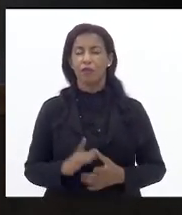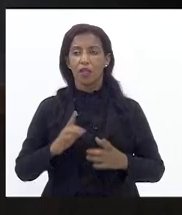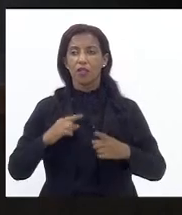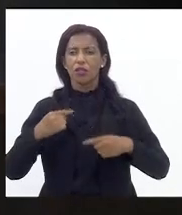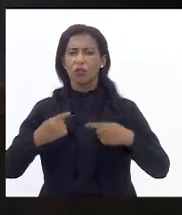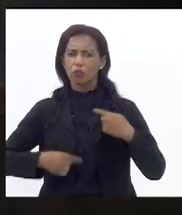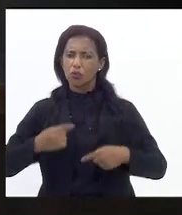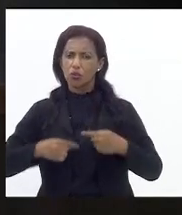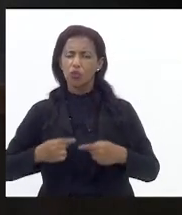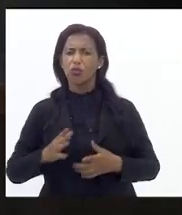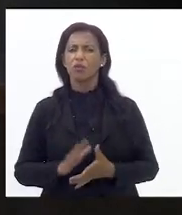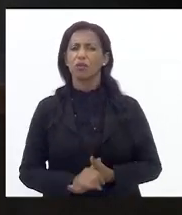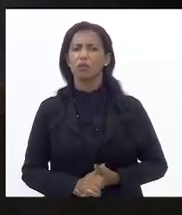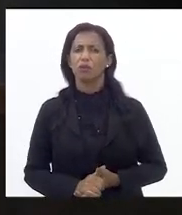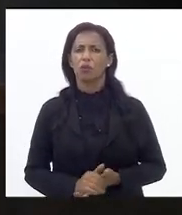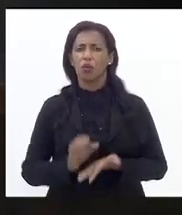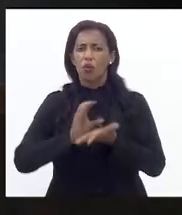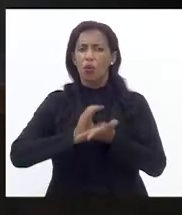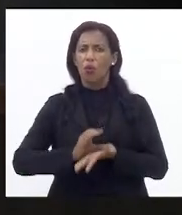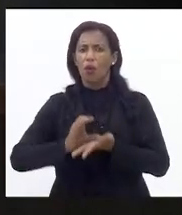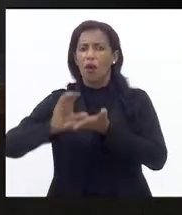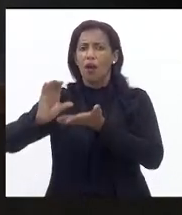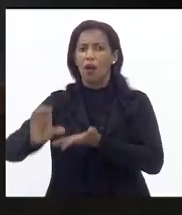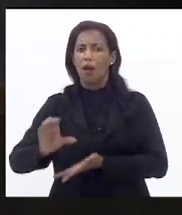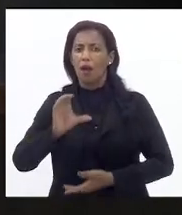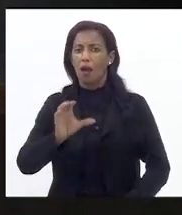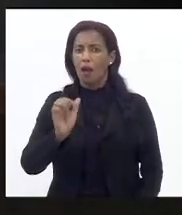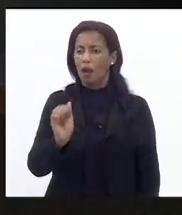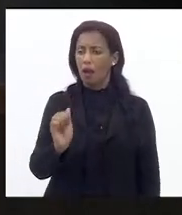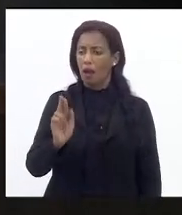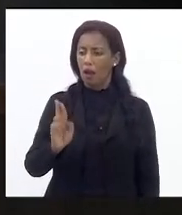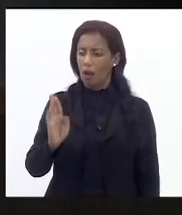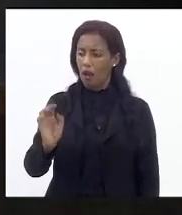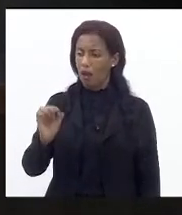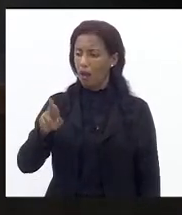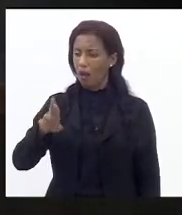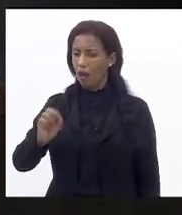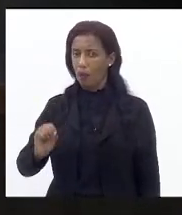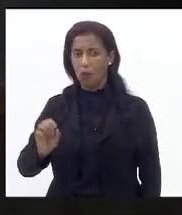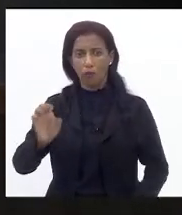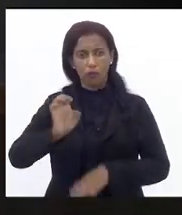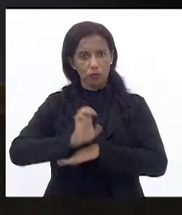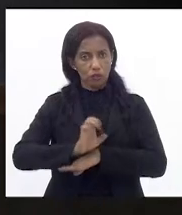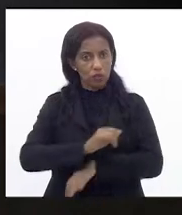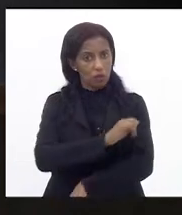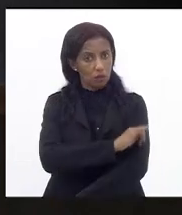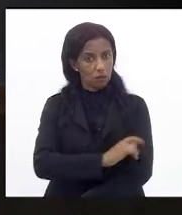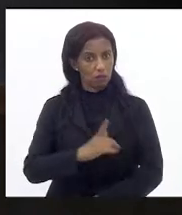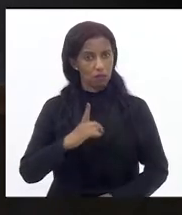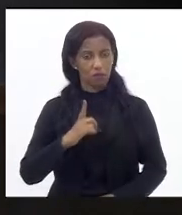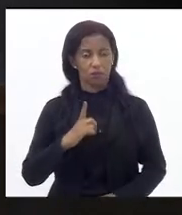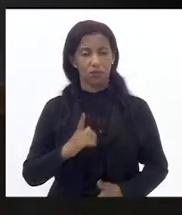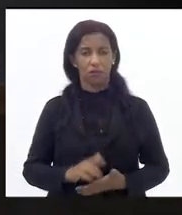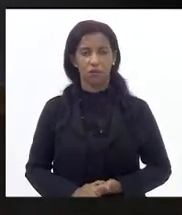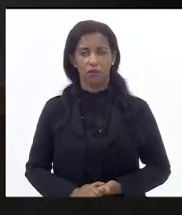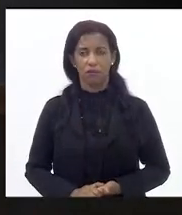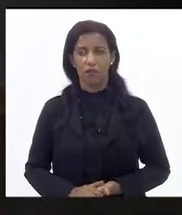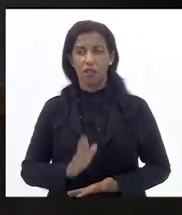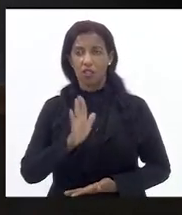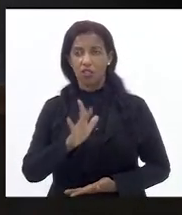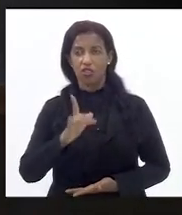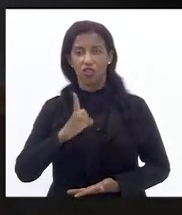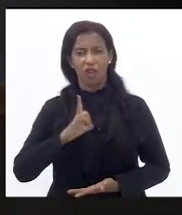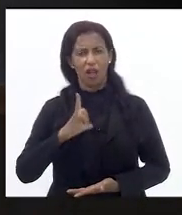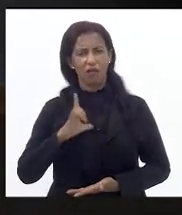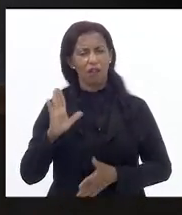por exemplo no crédito de carbono que o Estado do Rio de Janeiro tem que já temos